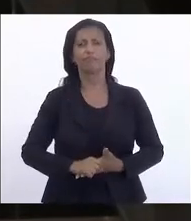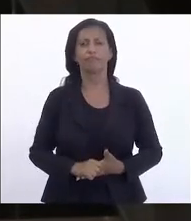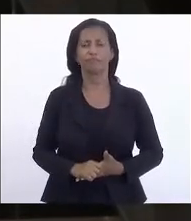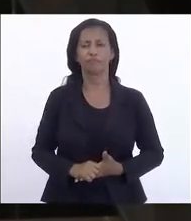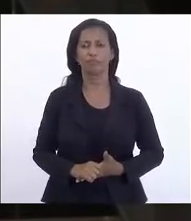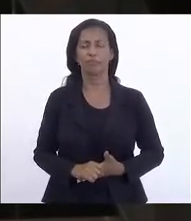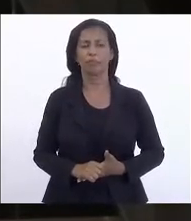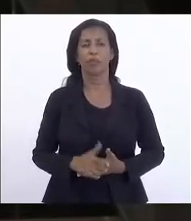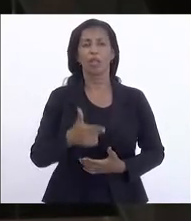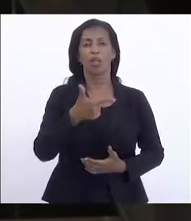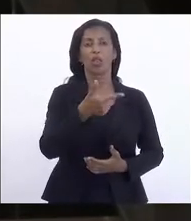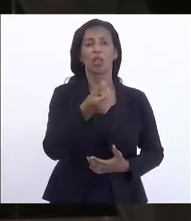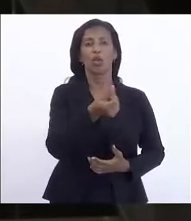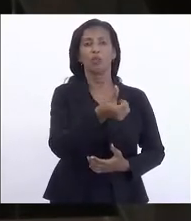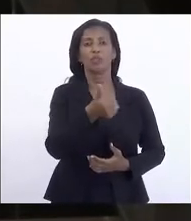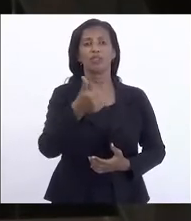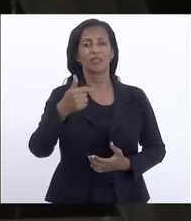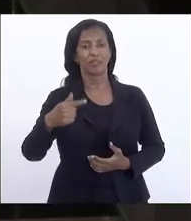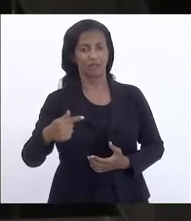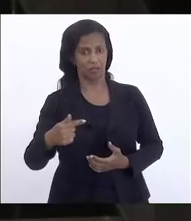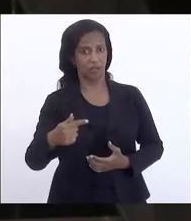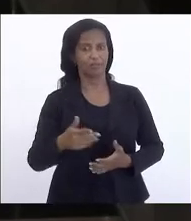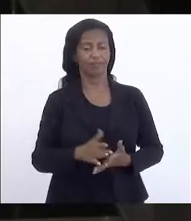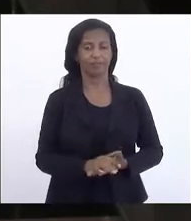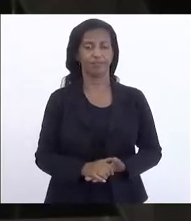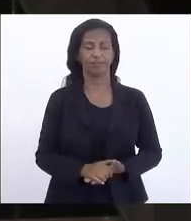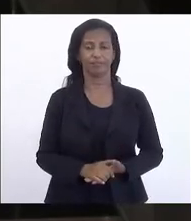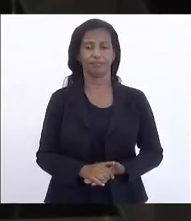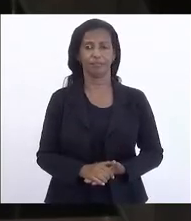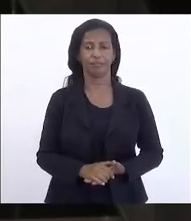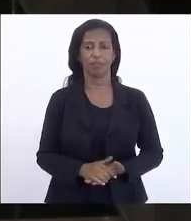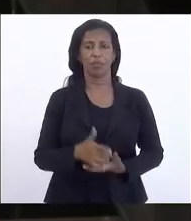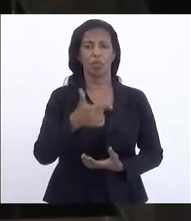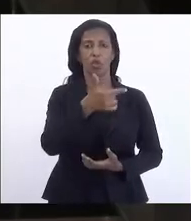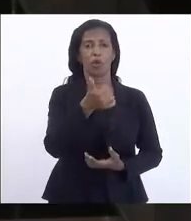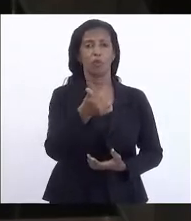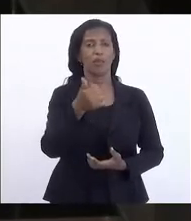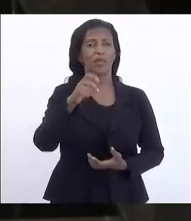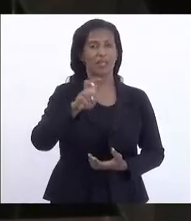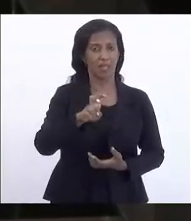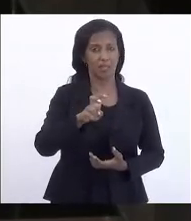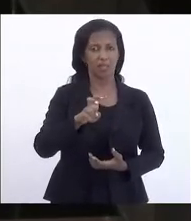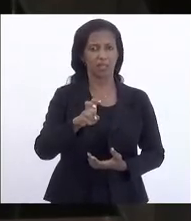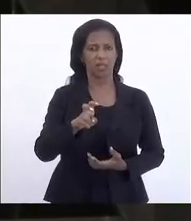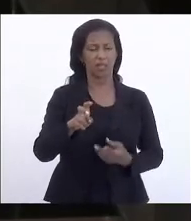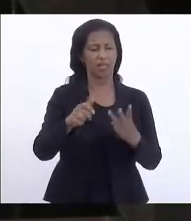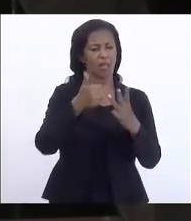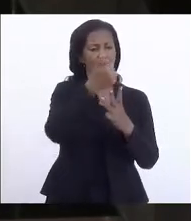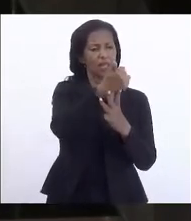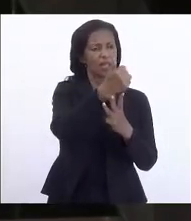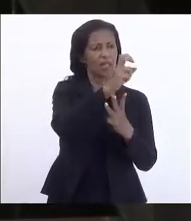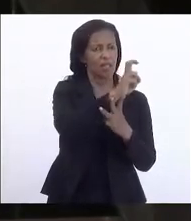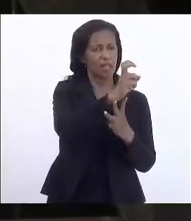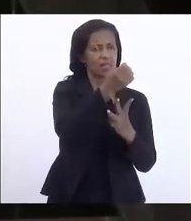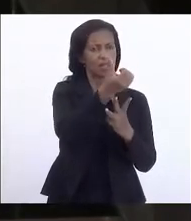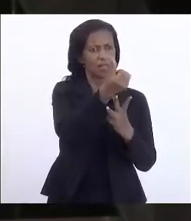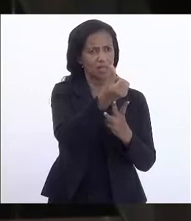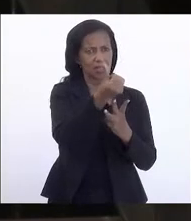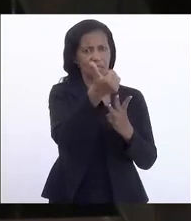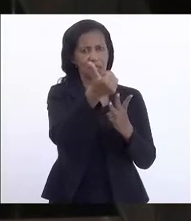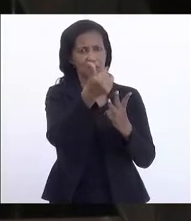e de 2017 2015, ou seja, 15, 16 e 17,